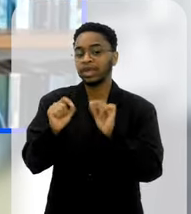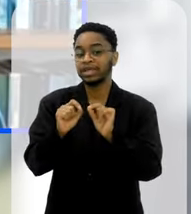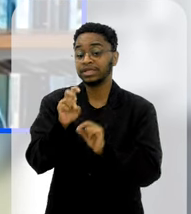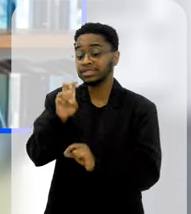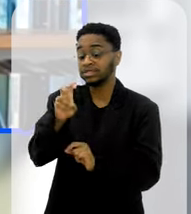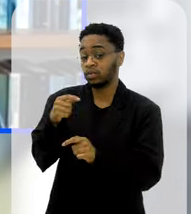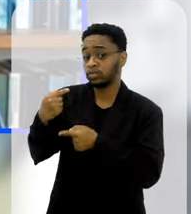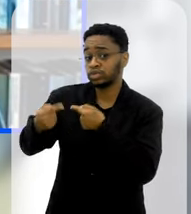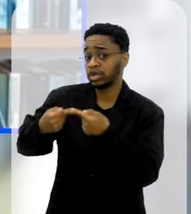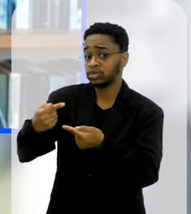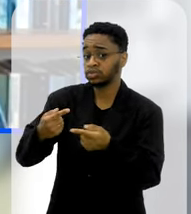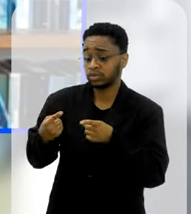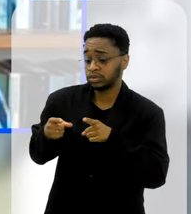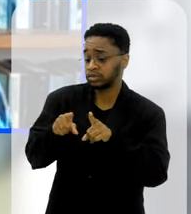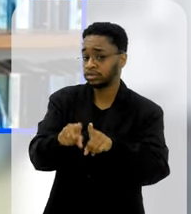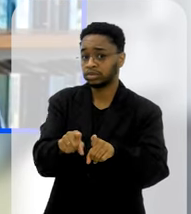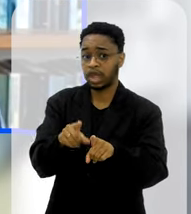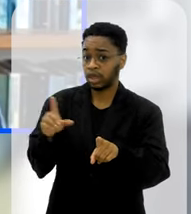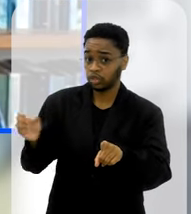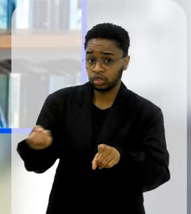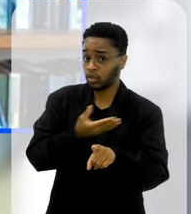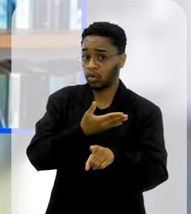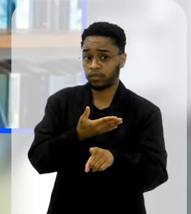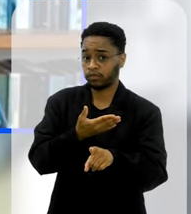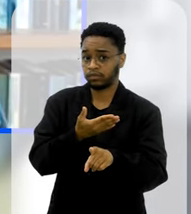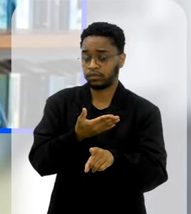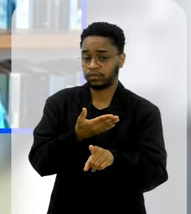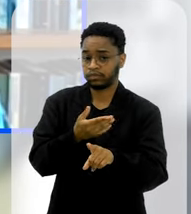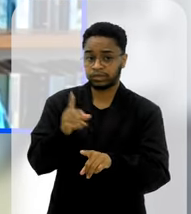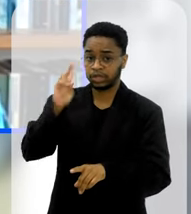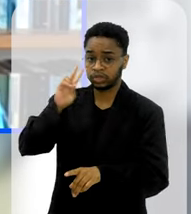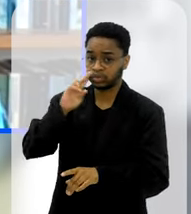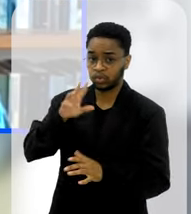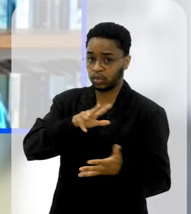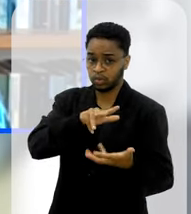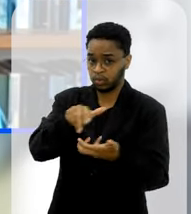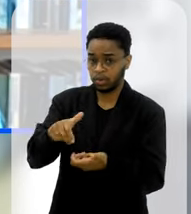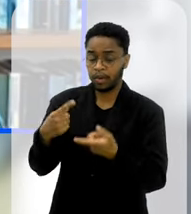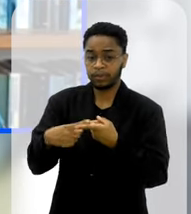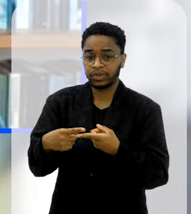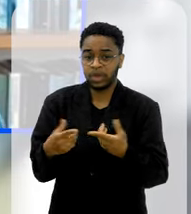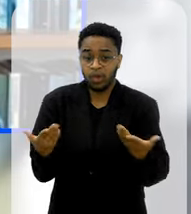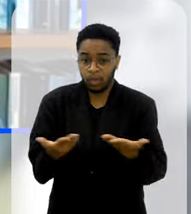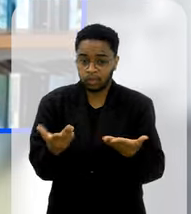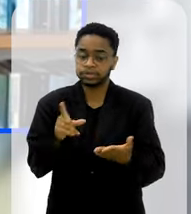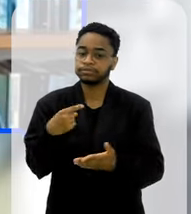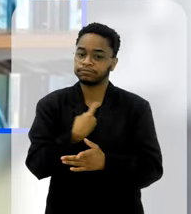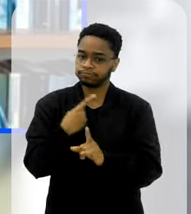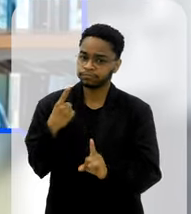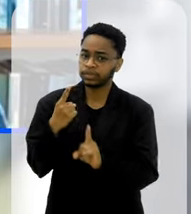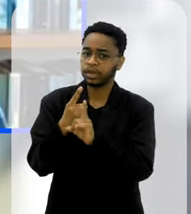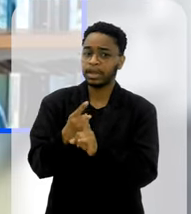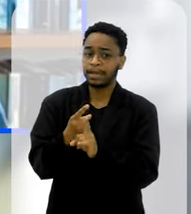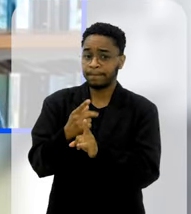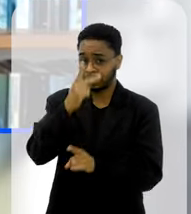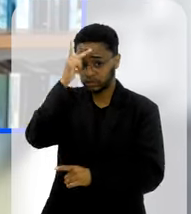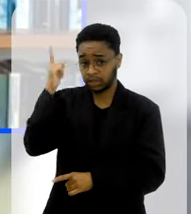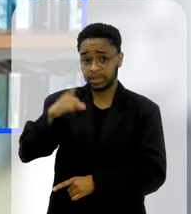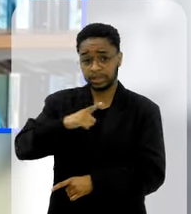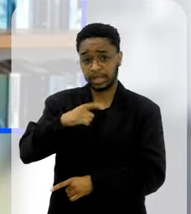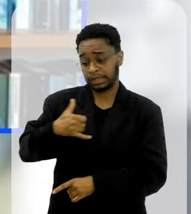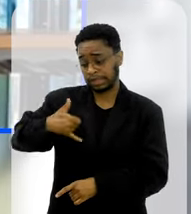coexistindo 5 gerações. Esse é um dado inédito na história da humanidade. Não é raro hoje nós encontrarmos